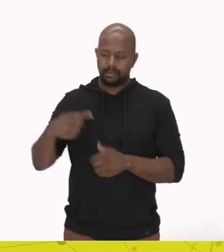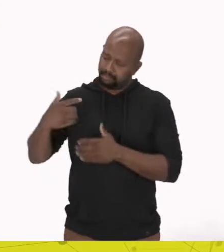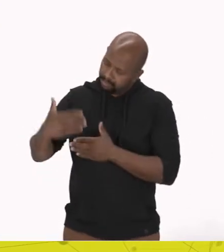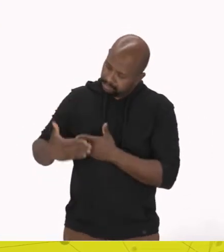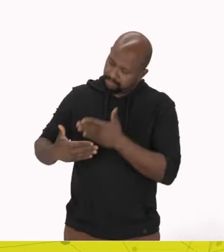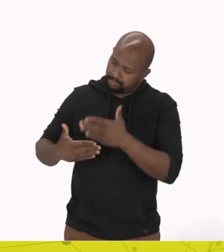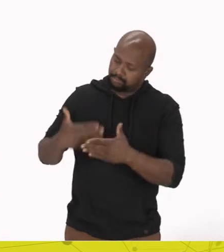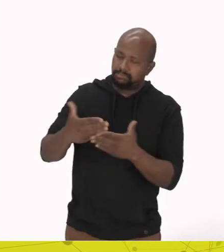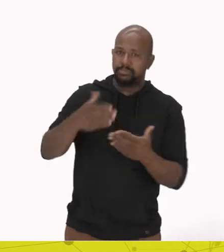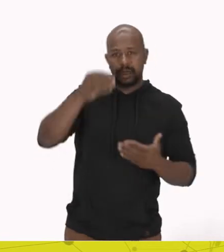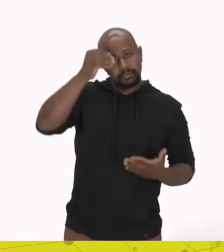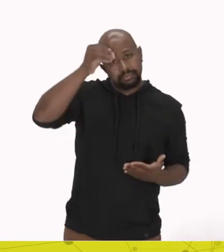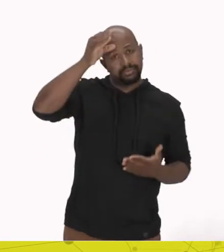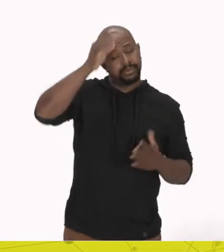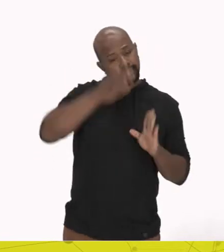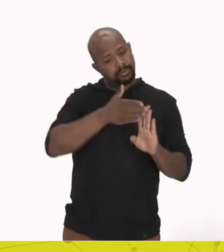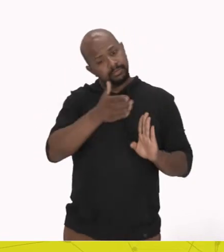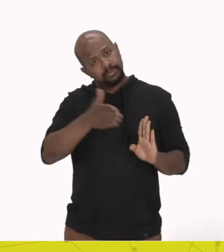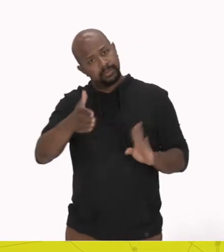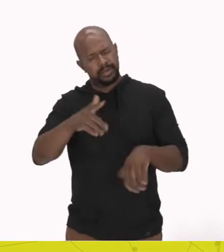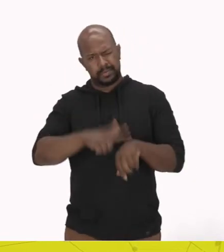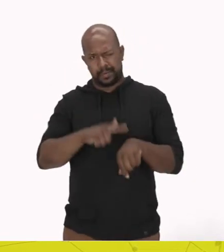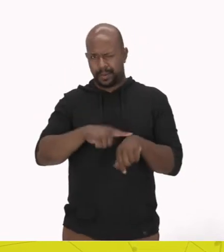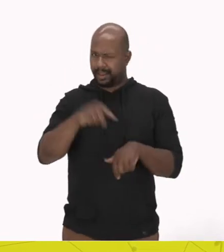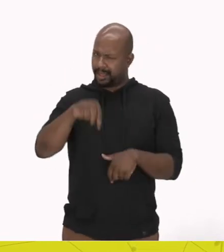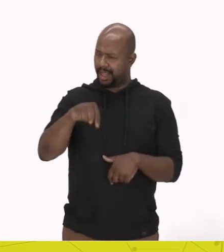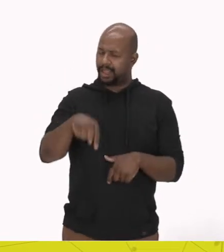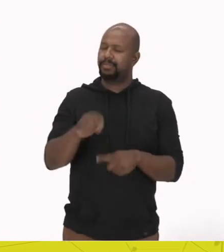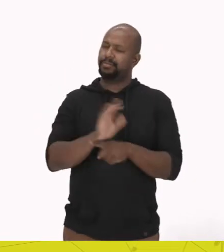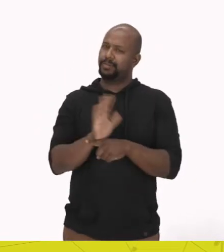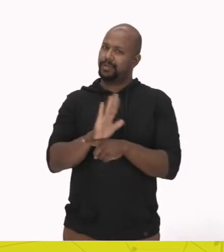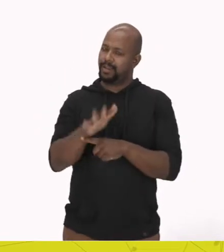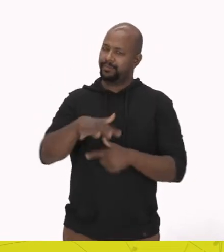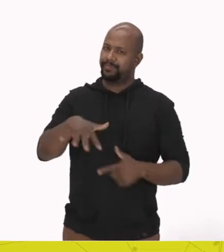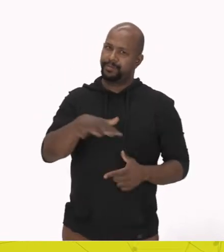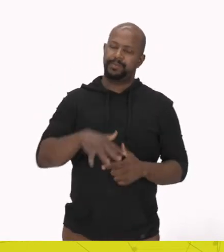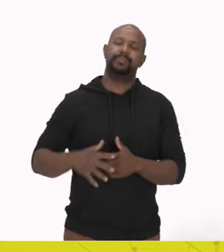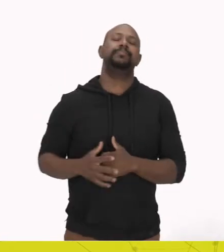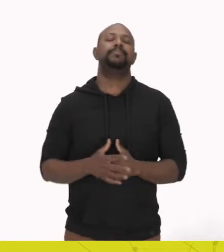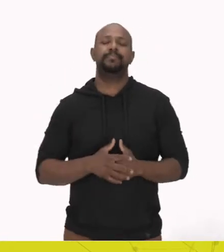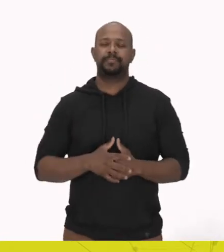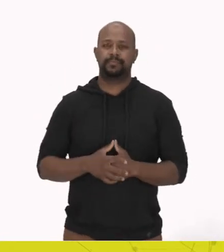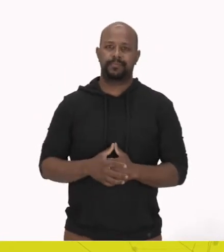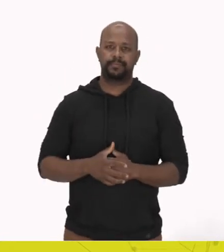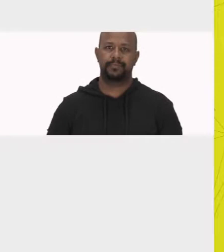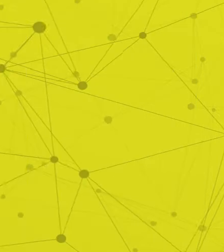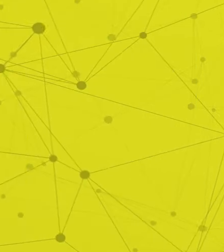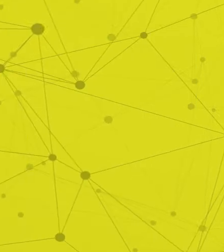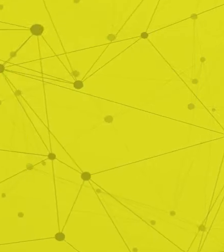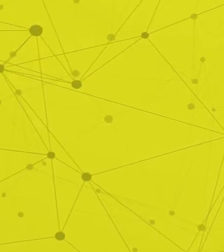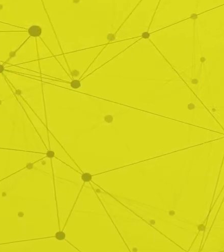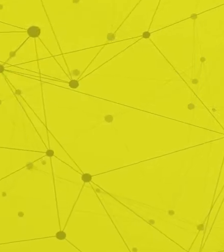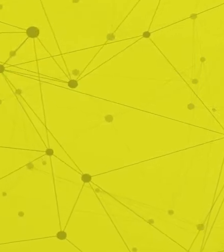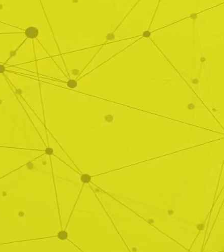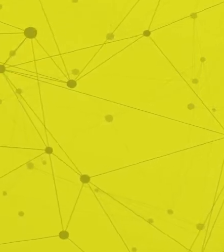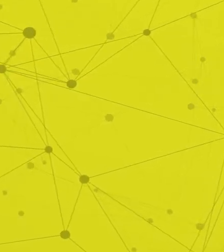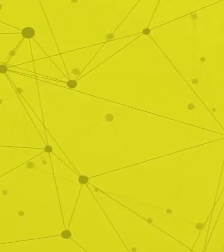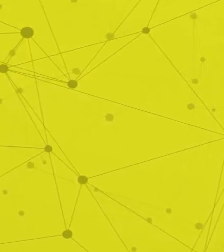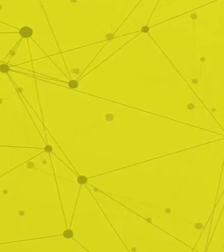o percurso de conhecimento que faremos nos próximos momentos dessa videoaula.